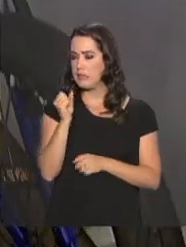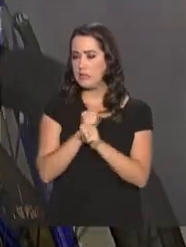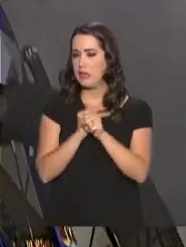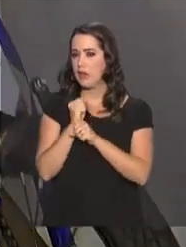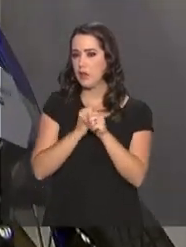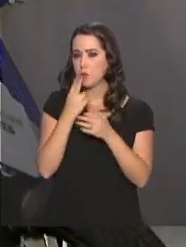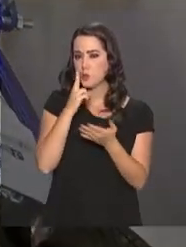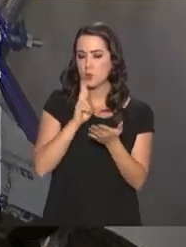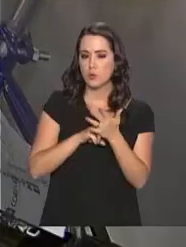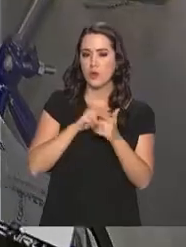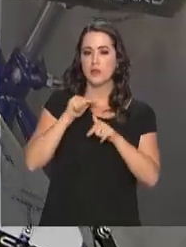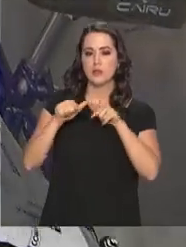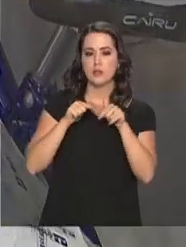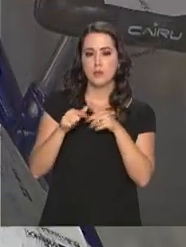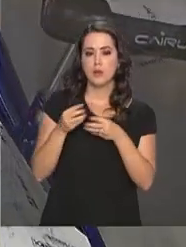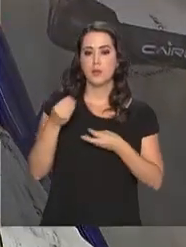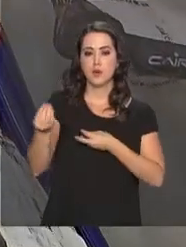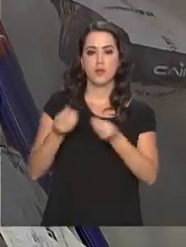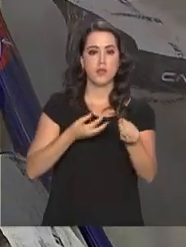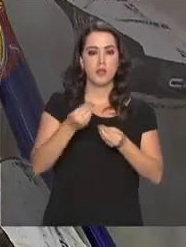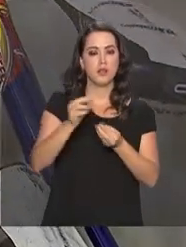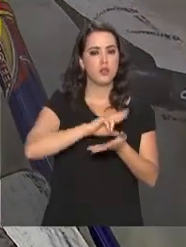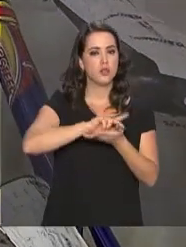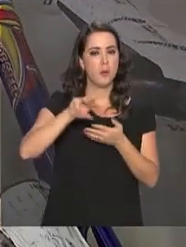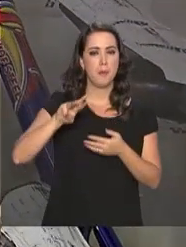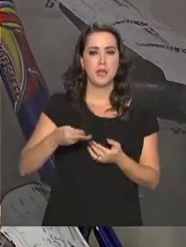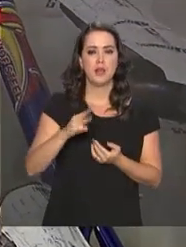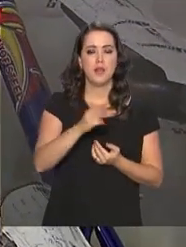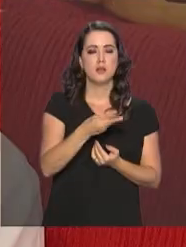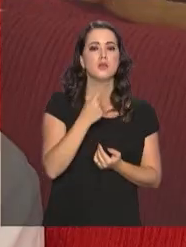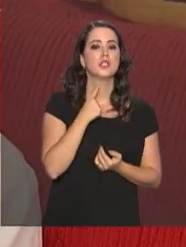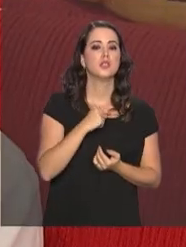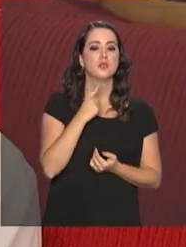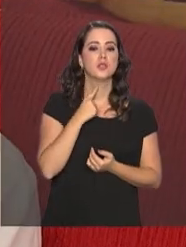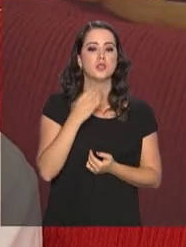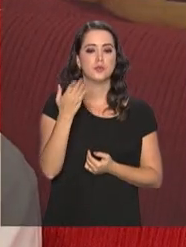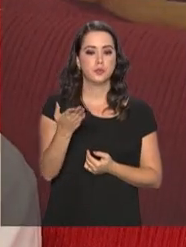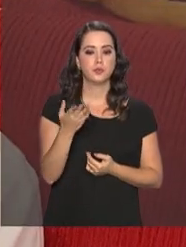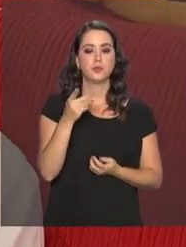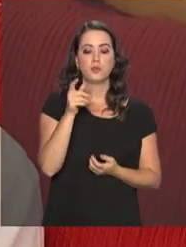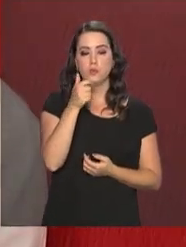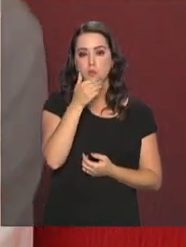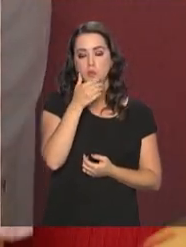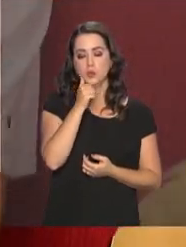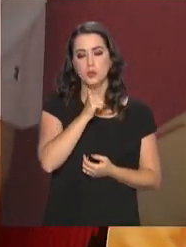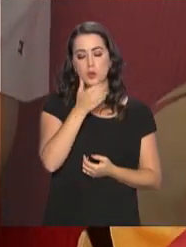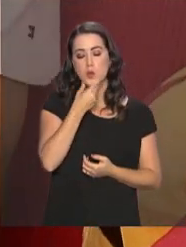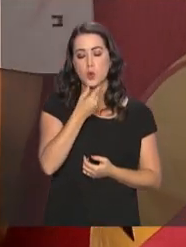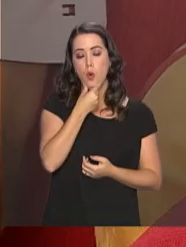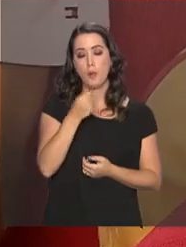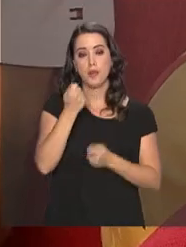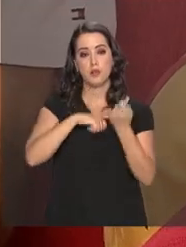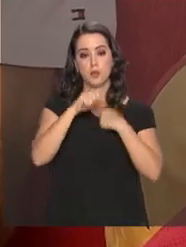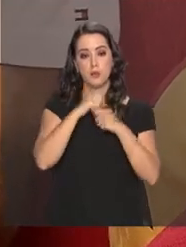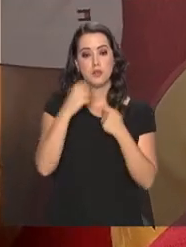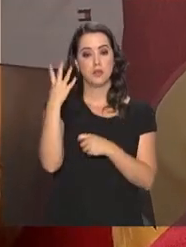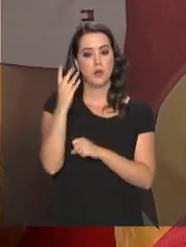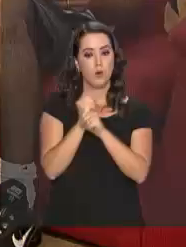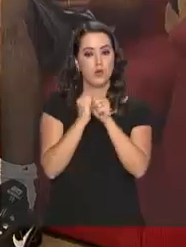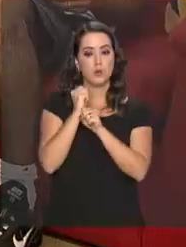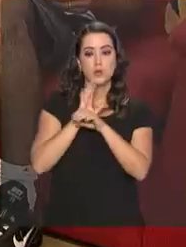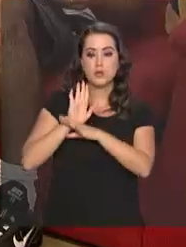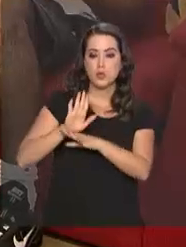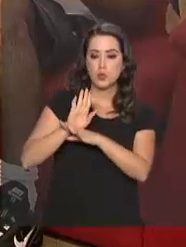Correios têm trabalhado para entregar milhares de desejos. Esse economista, há 4 anos, ajuda para que os